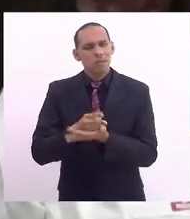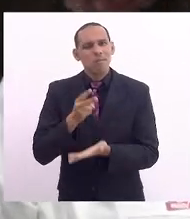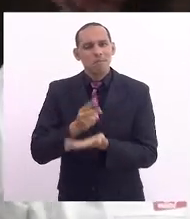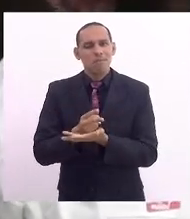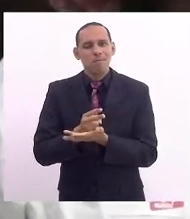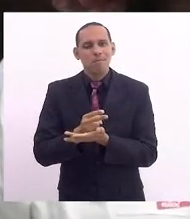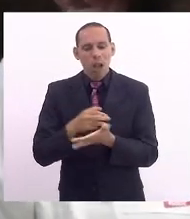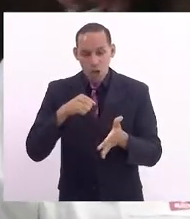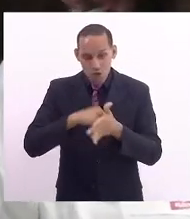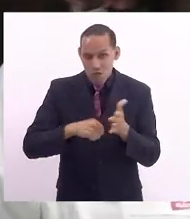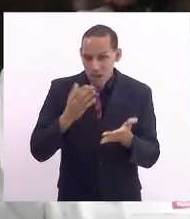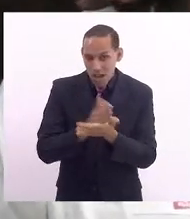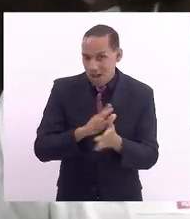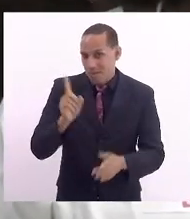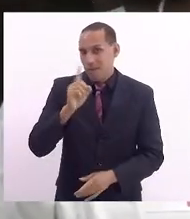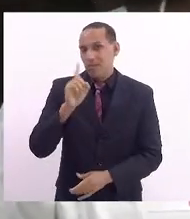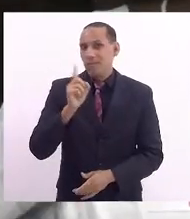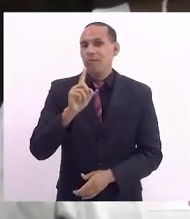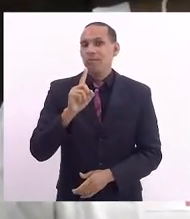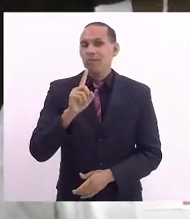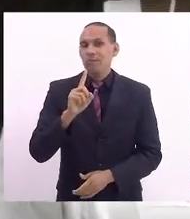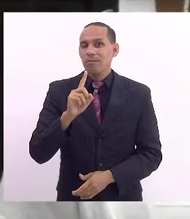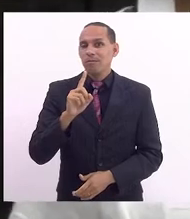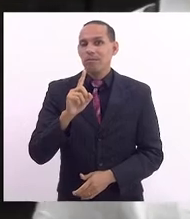acabou ainda. Ainda tem 1% para ele